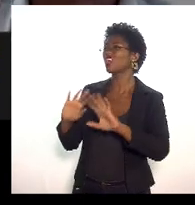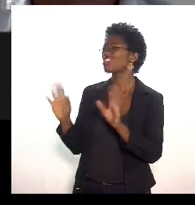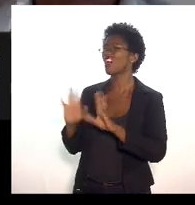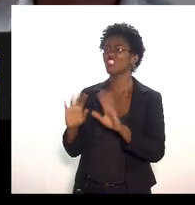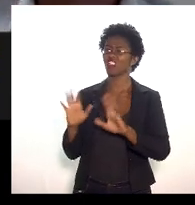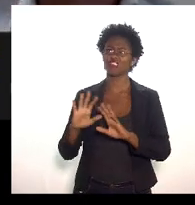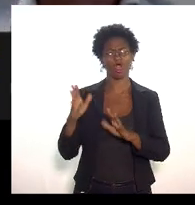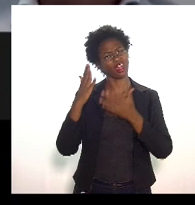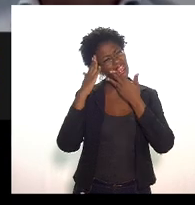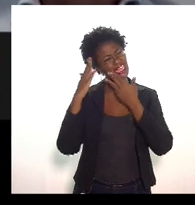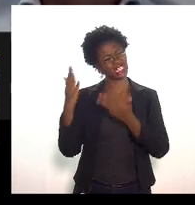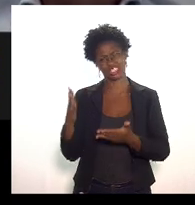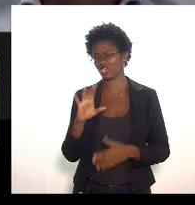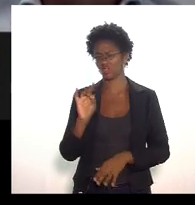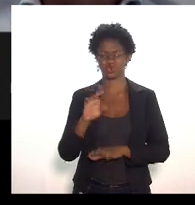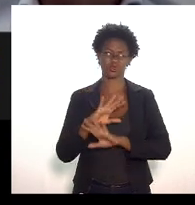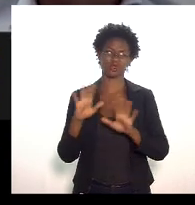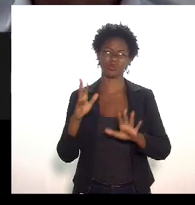pela disponibilidade.